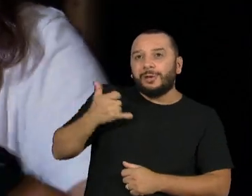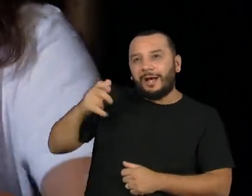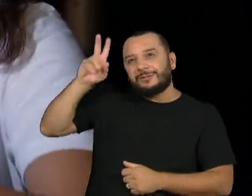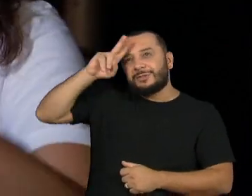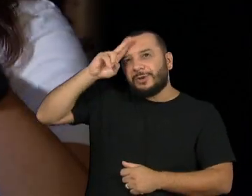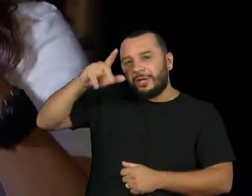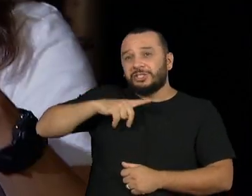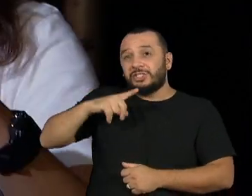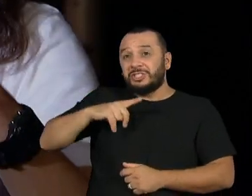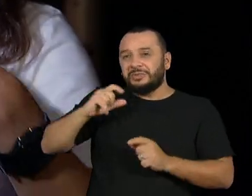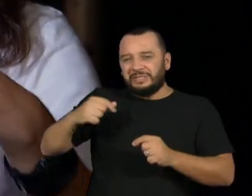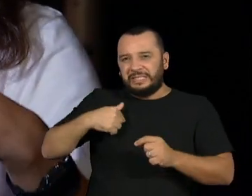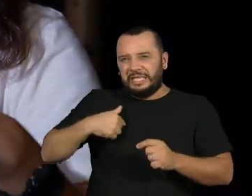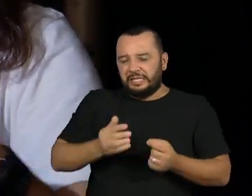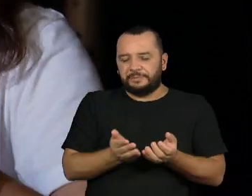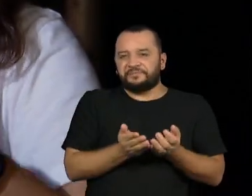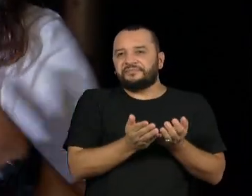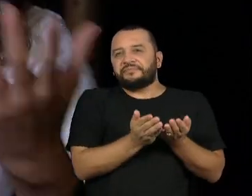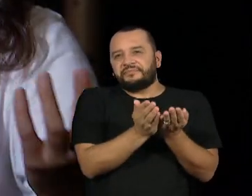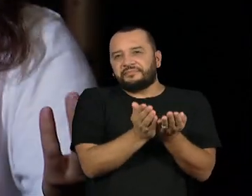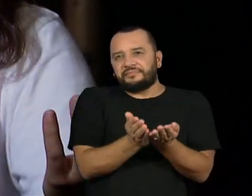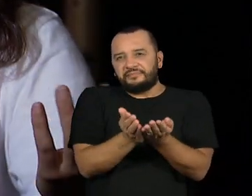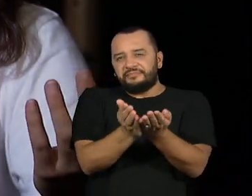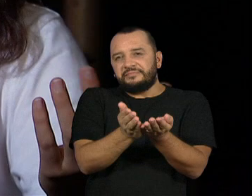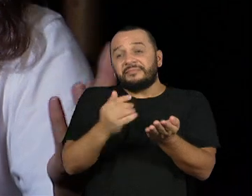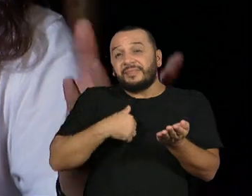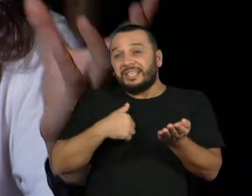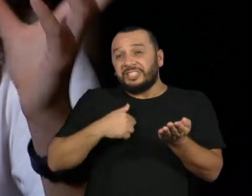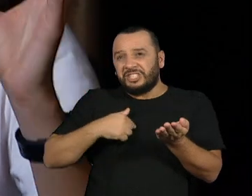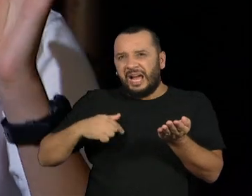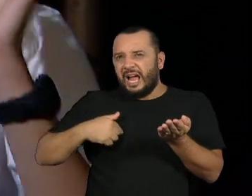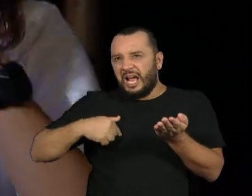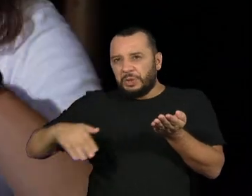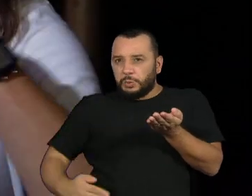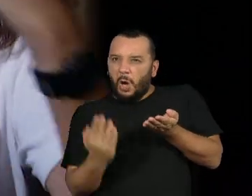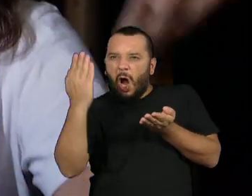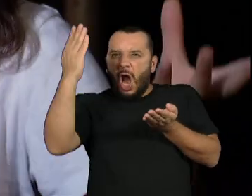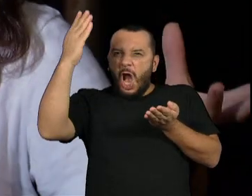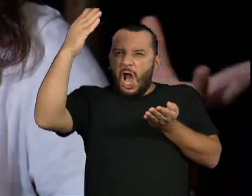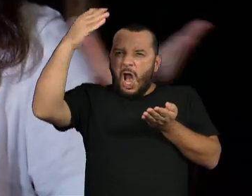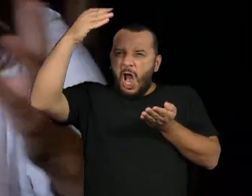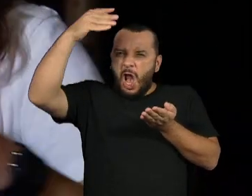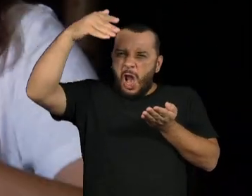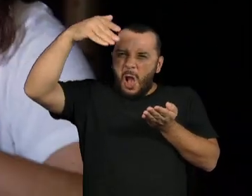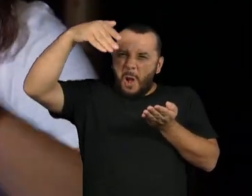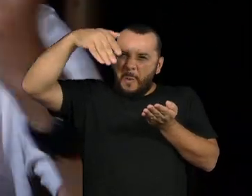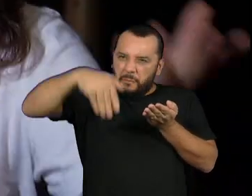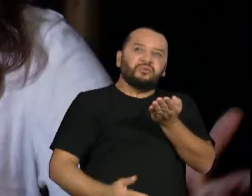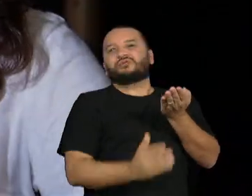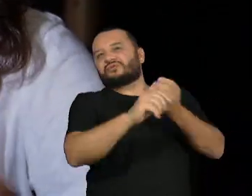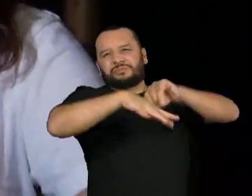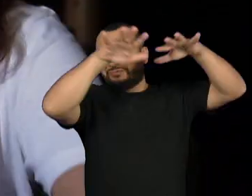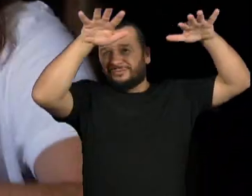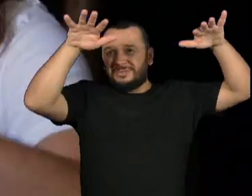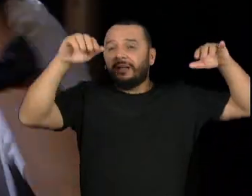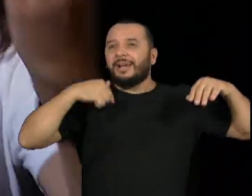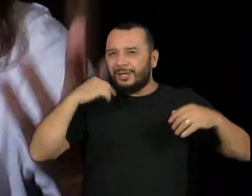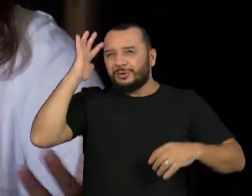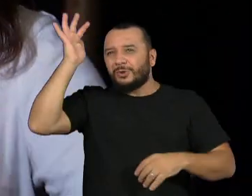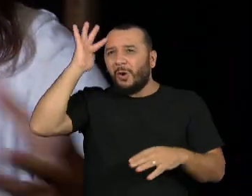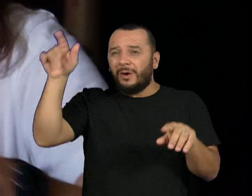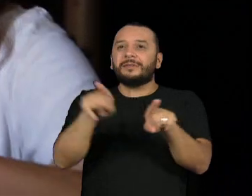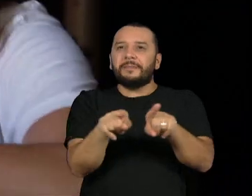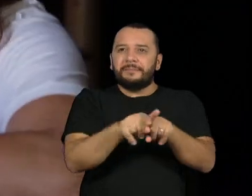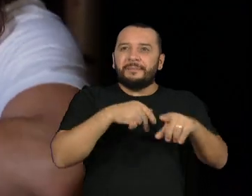que emergiam do fundo do mar e espirravam água, onde haviam esses pedaços de gelo flutuantes gigantescos, maiores do que a nossa